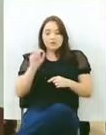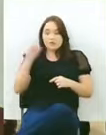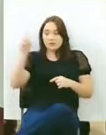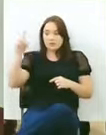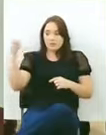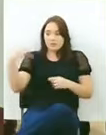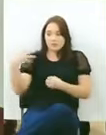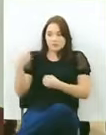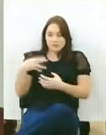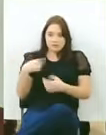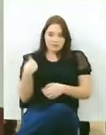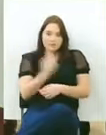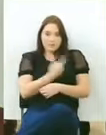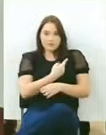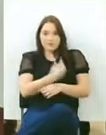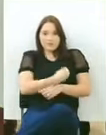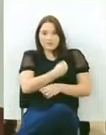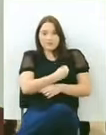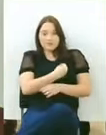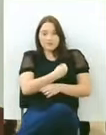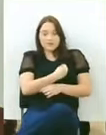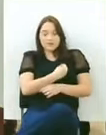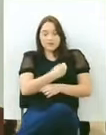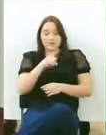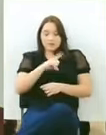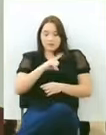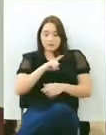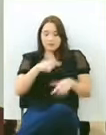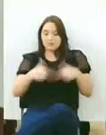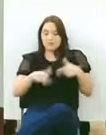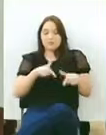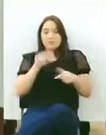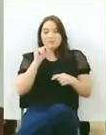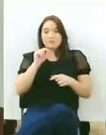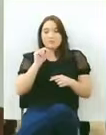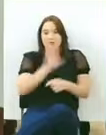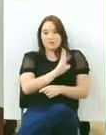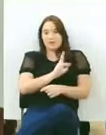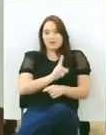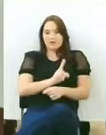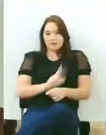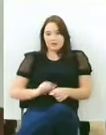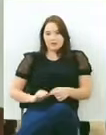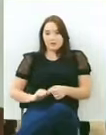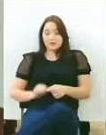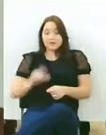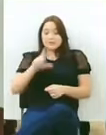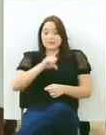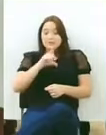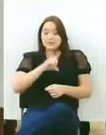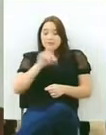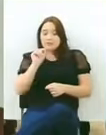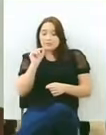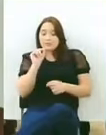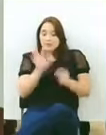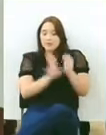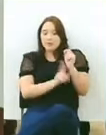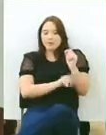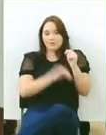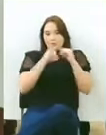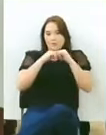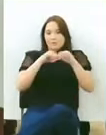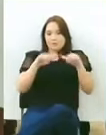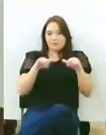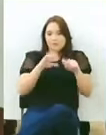daquilo que Deus ensina para nós. Ele diz: e ainda coparticipante da glória que há de ser